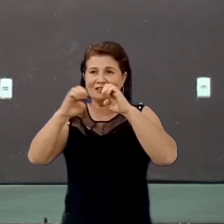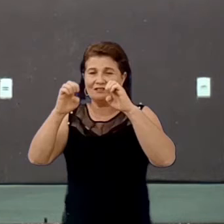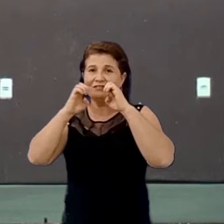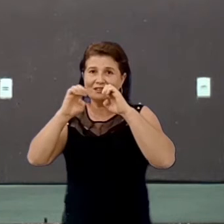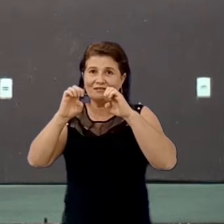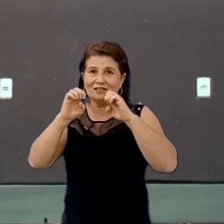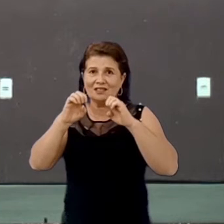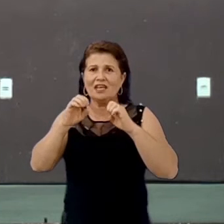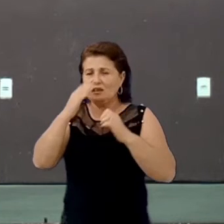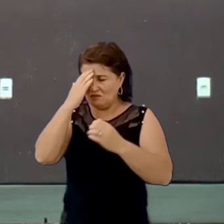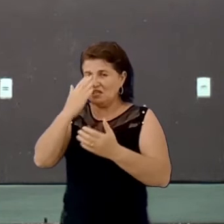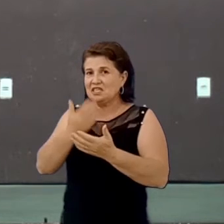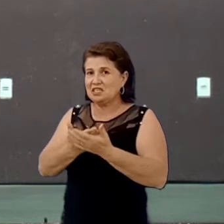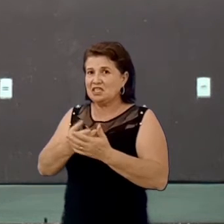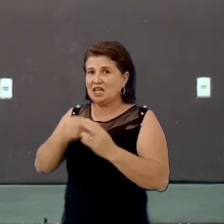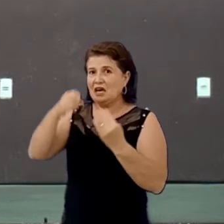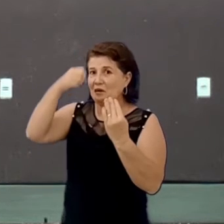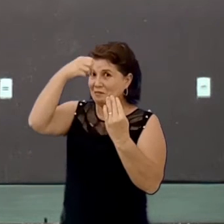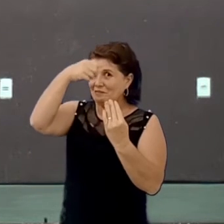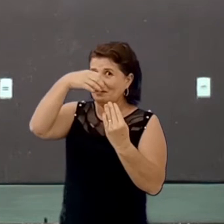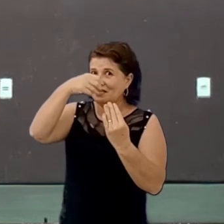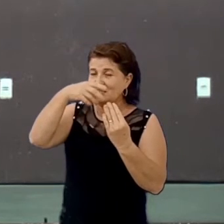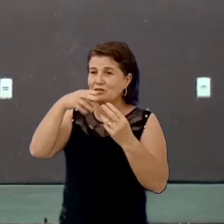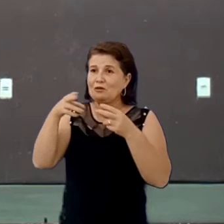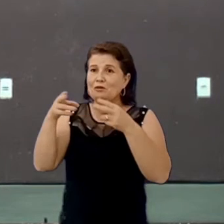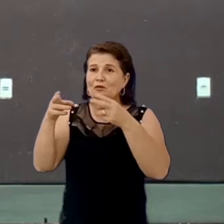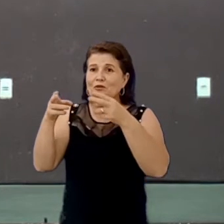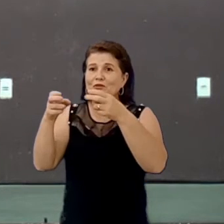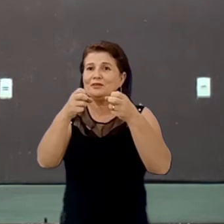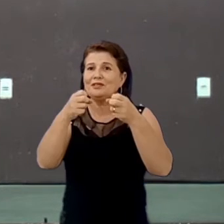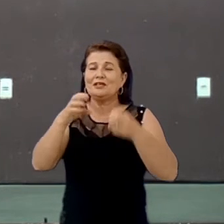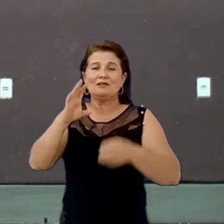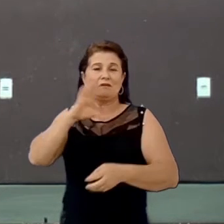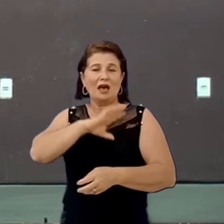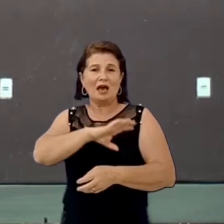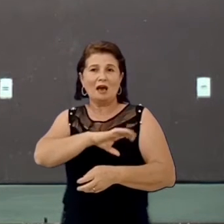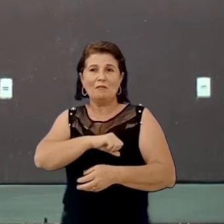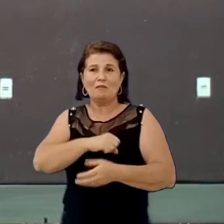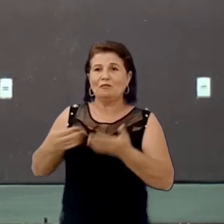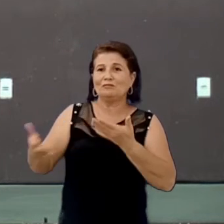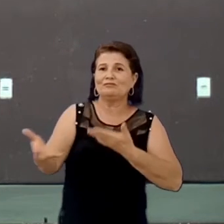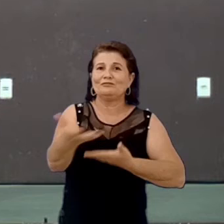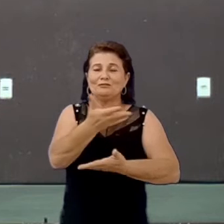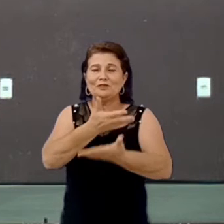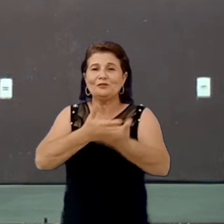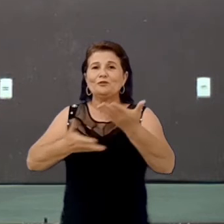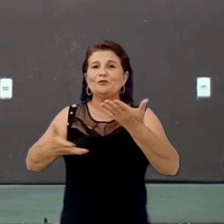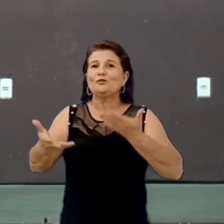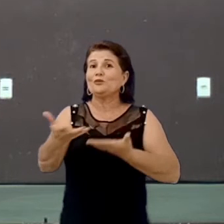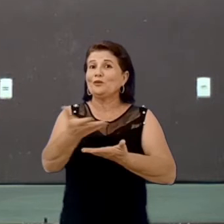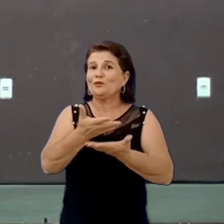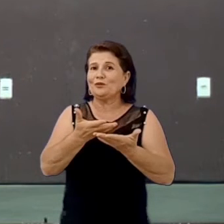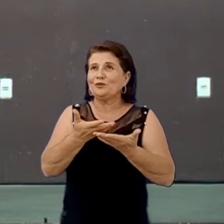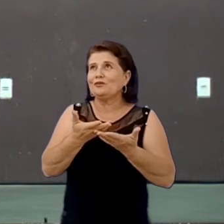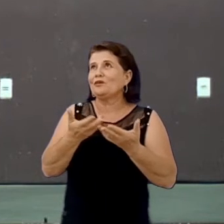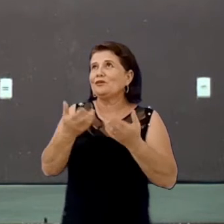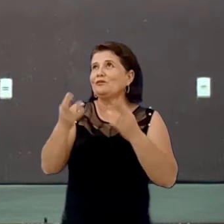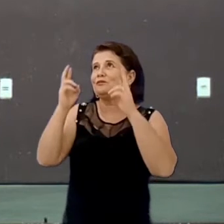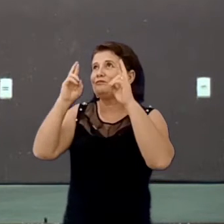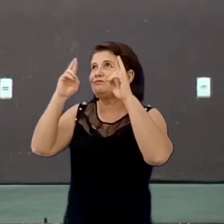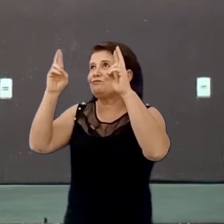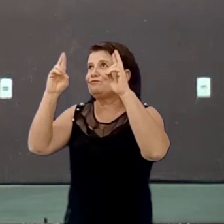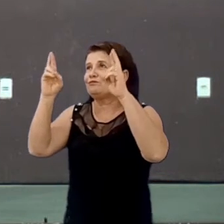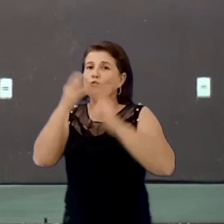gerado frutos. Consigo ver o nosso amor uns pelos outros. Não consigo ver que a gente está esperando nos